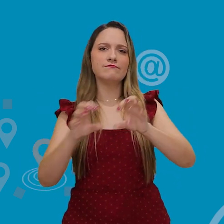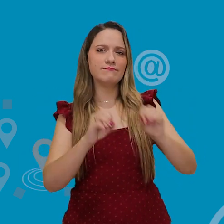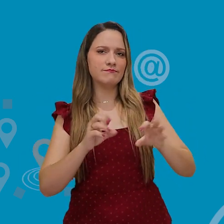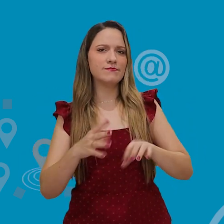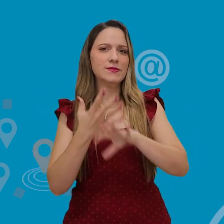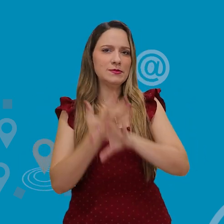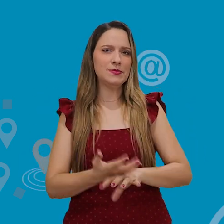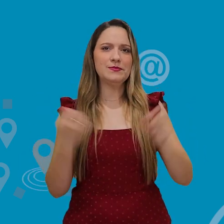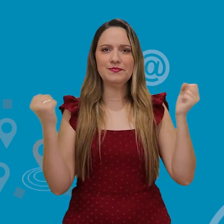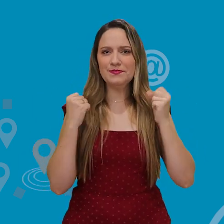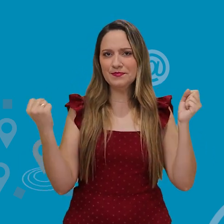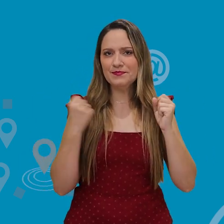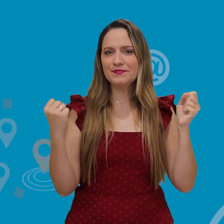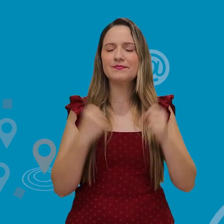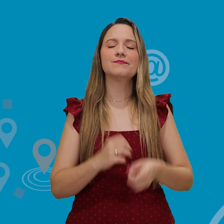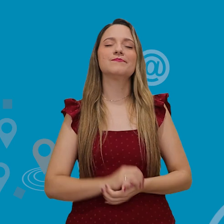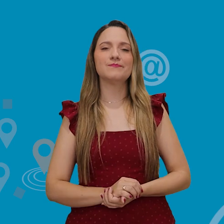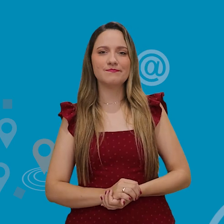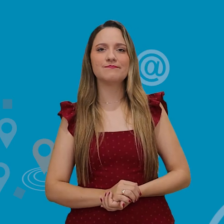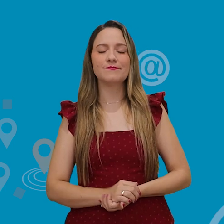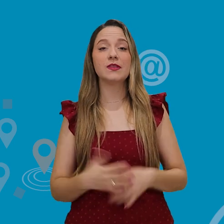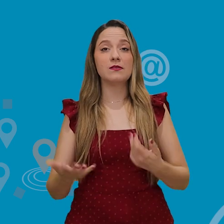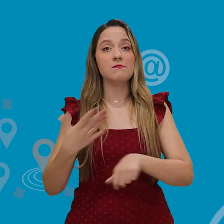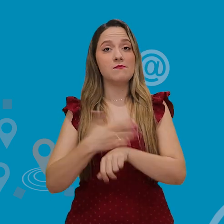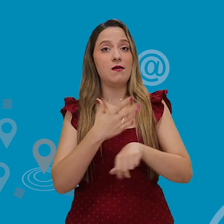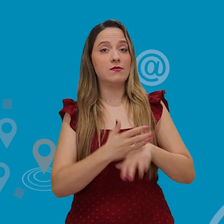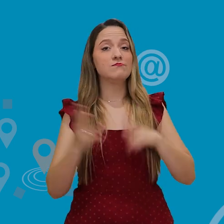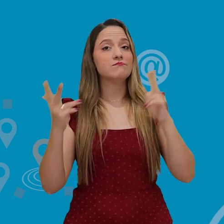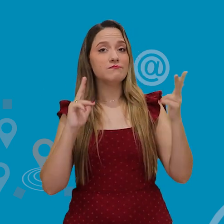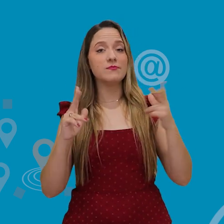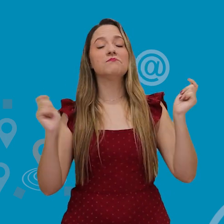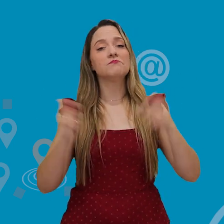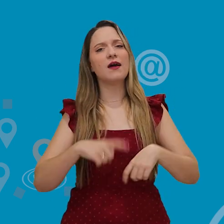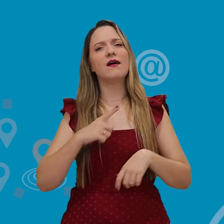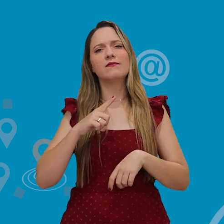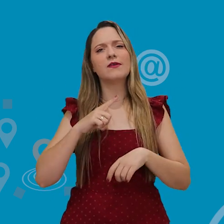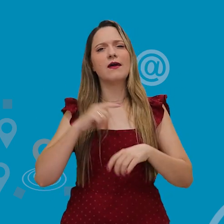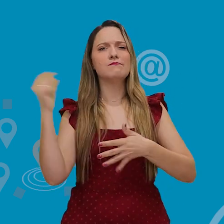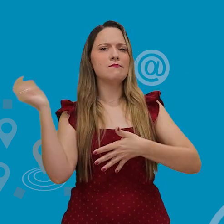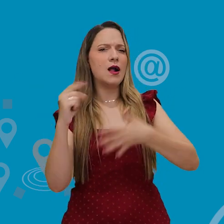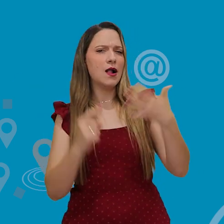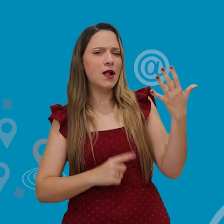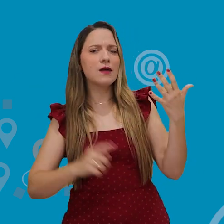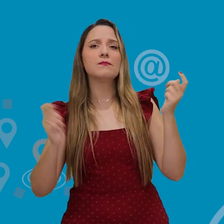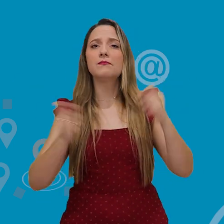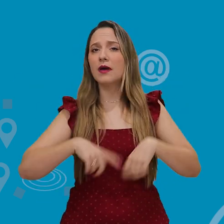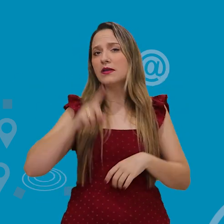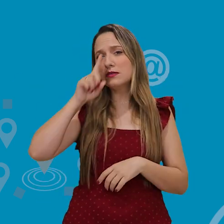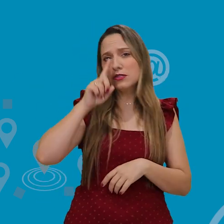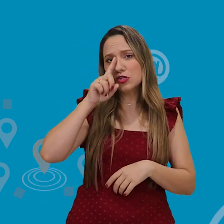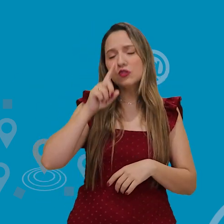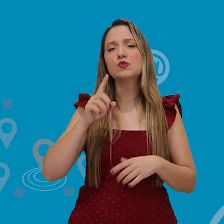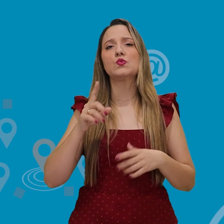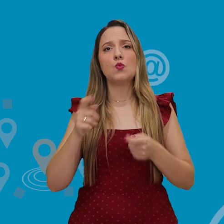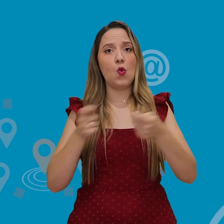de espaço, né, nas aulas de educação física. Então entendemos as práticas de aventura como todas essas atividades